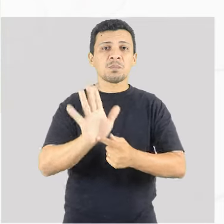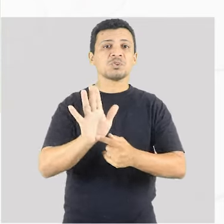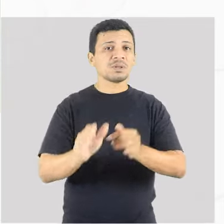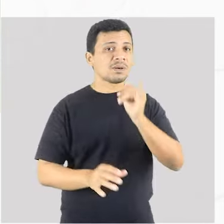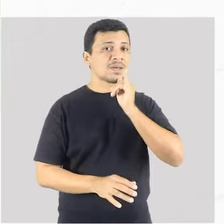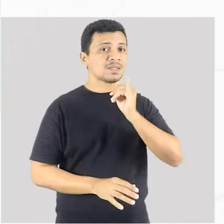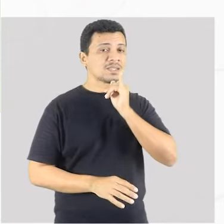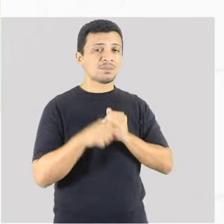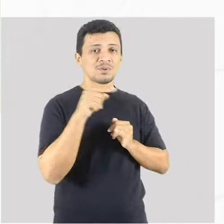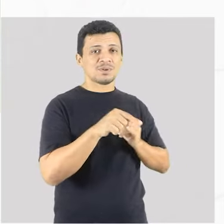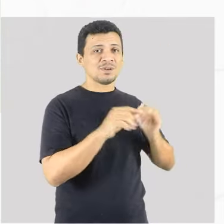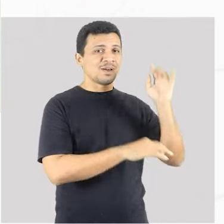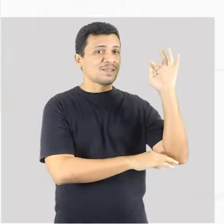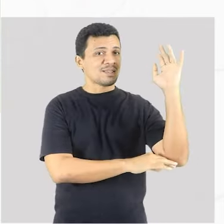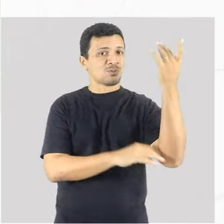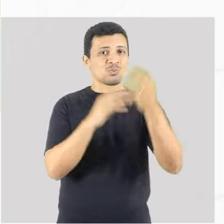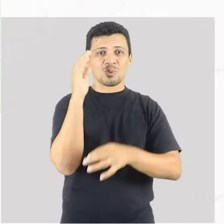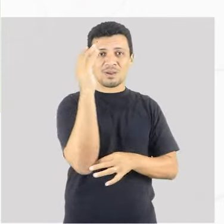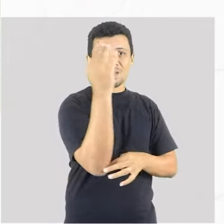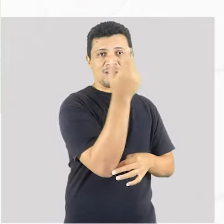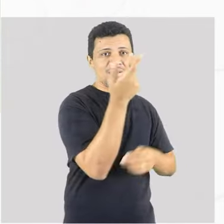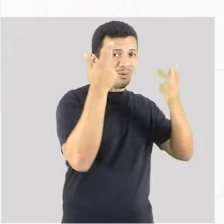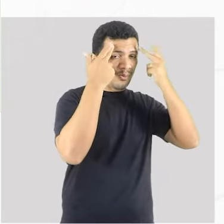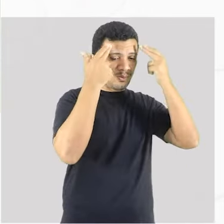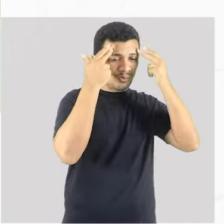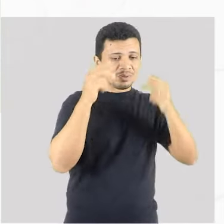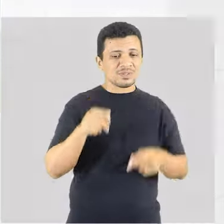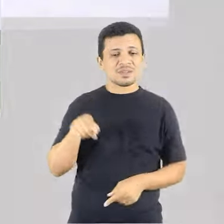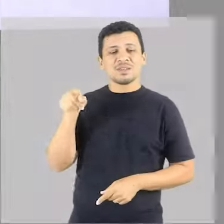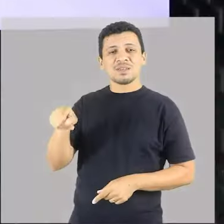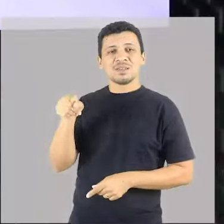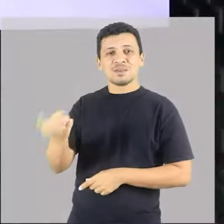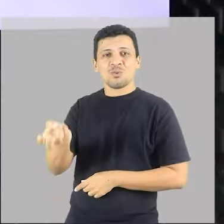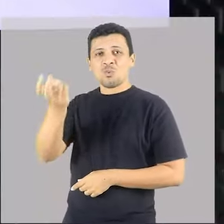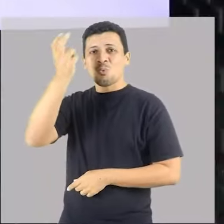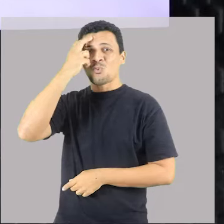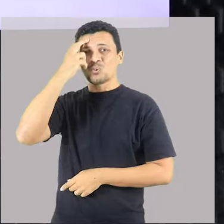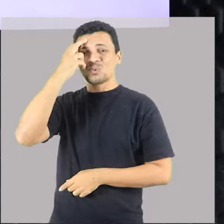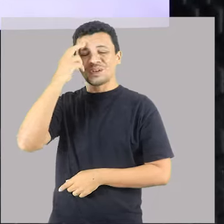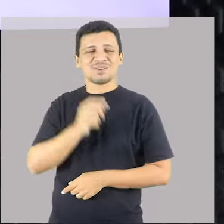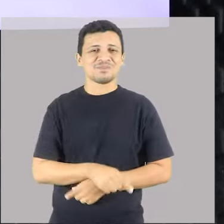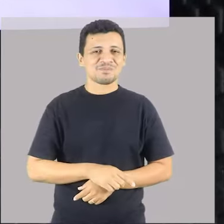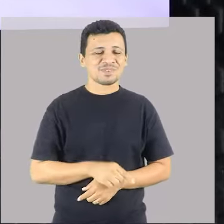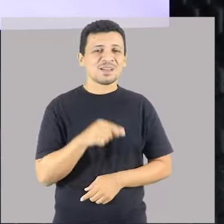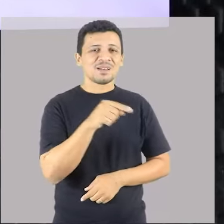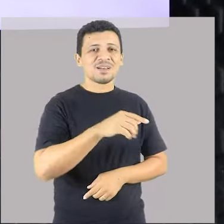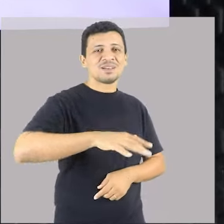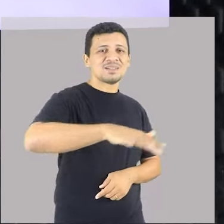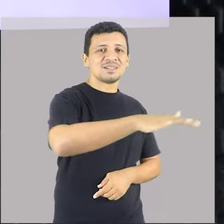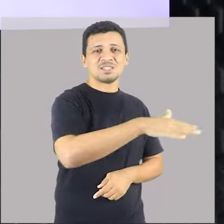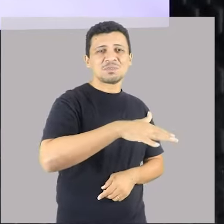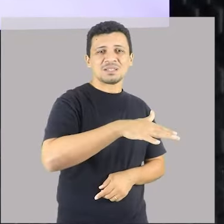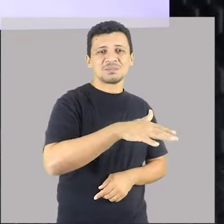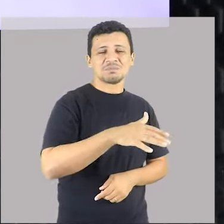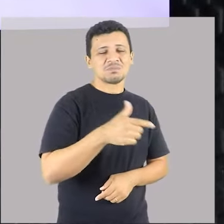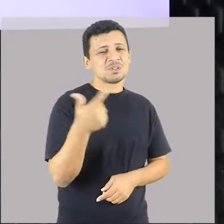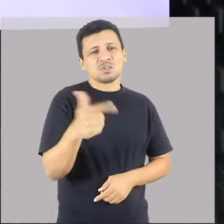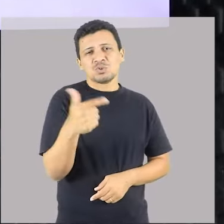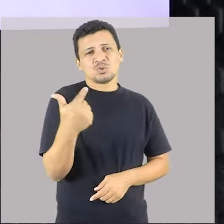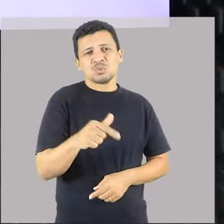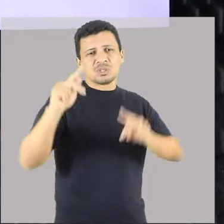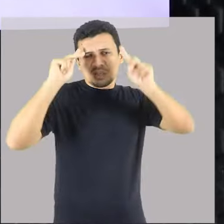paisagem natural paisagem cultural paisagem natural seria aquele espaço de maneira geral onde não há interferência de certa